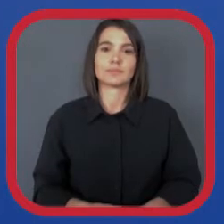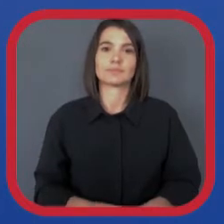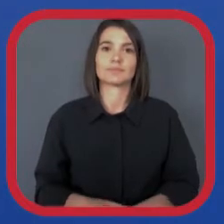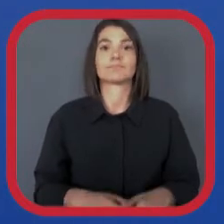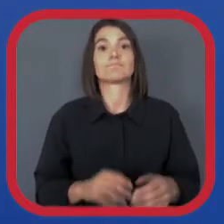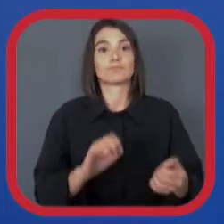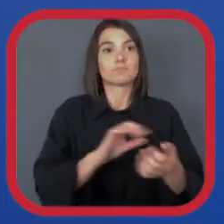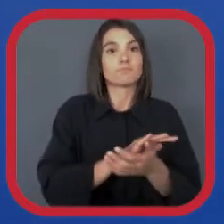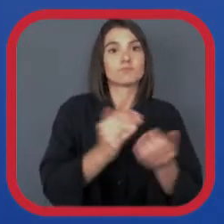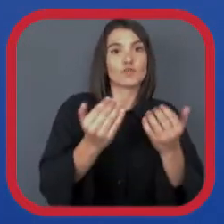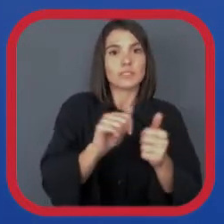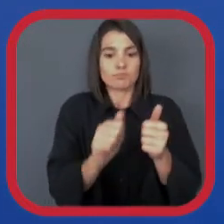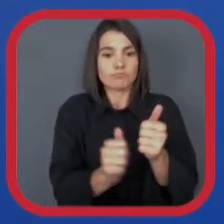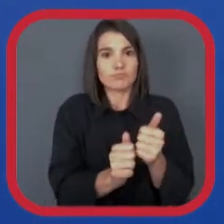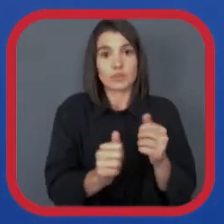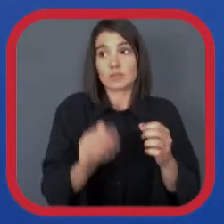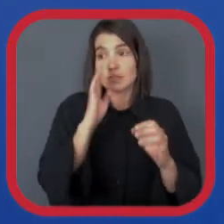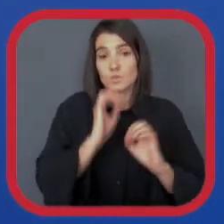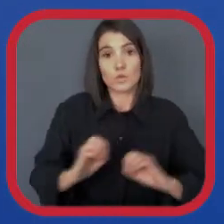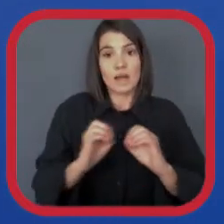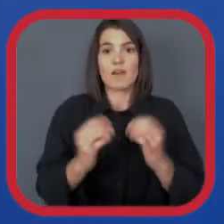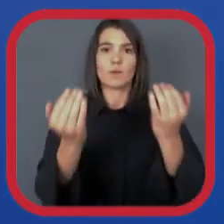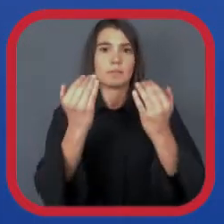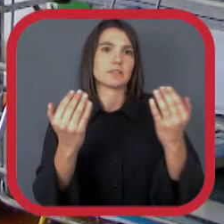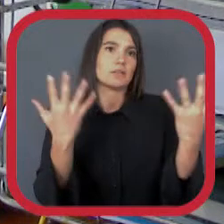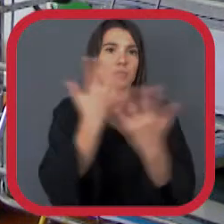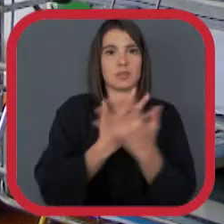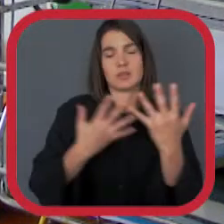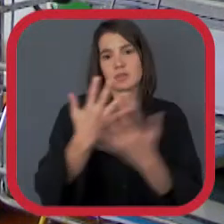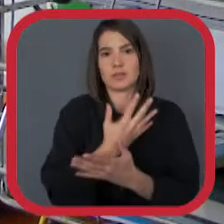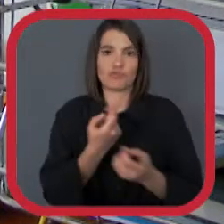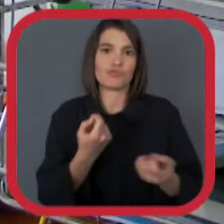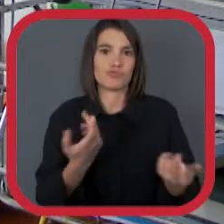Sem um assessor de imprensa, a informação seria mais difusa.